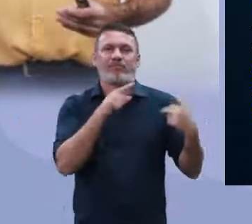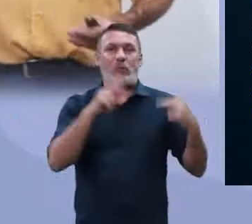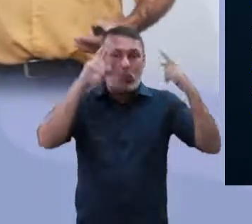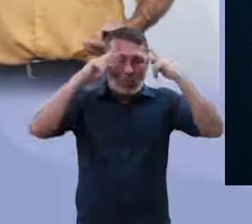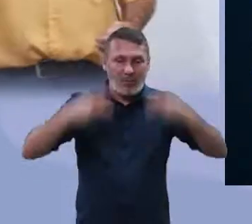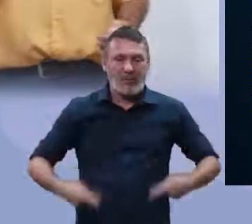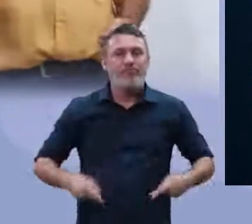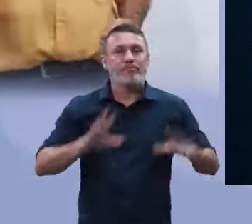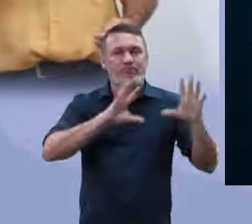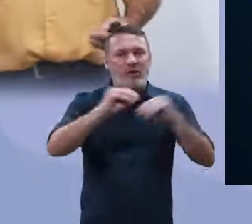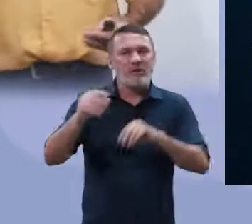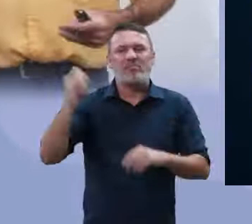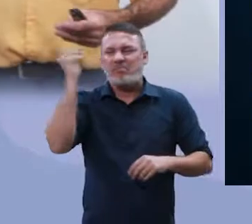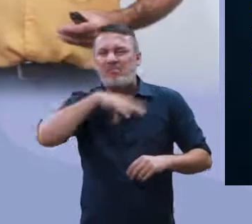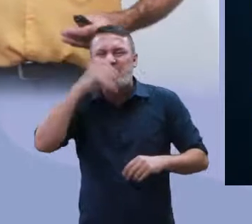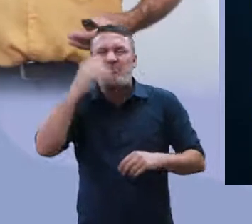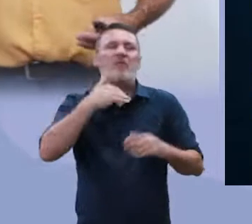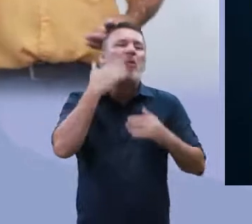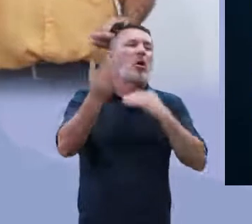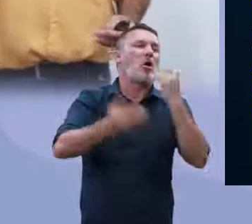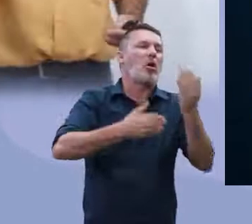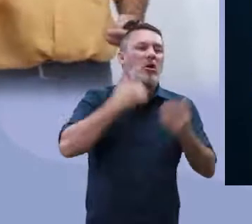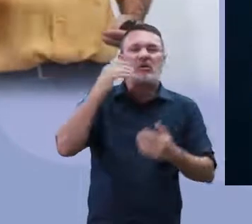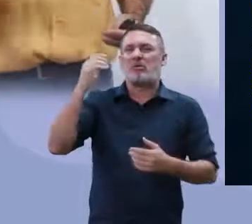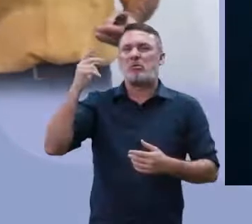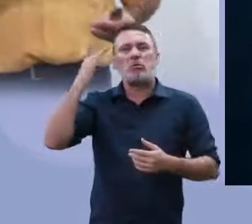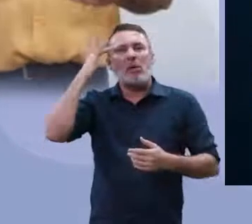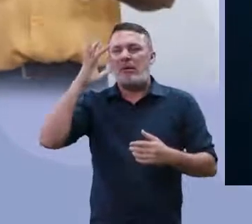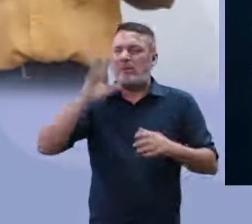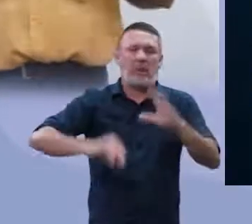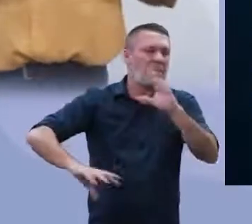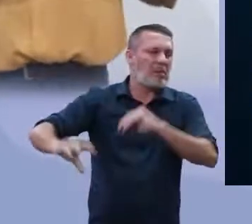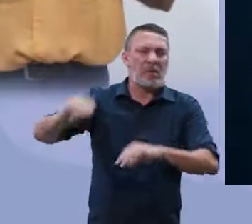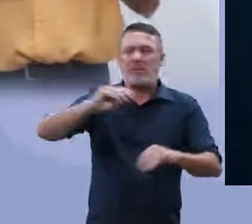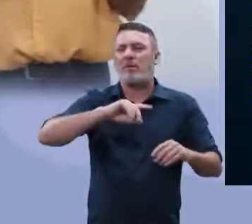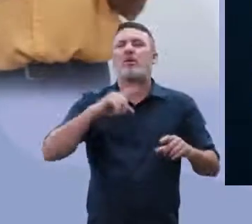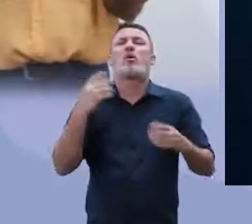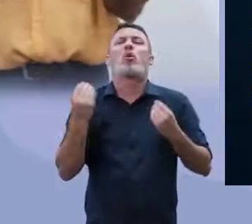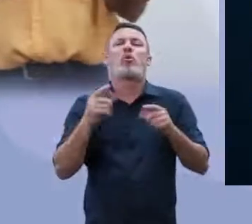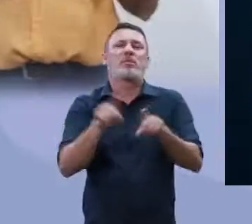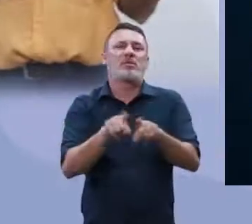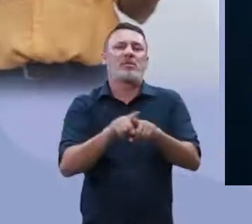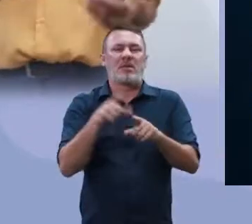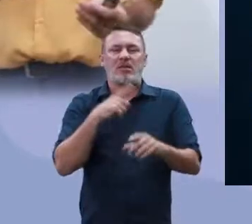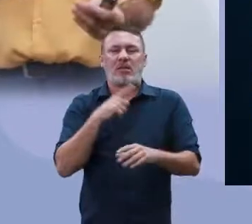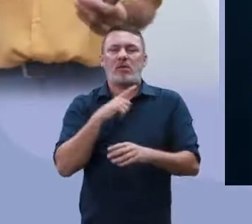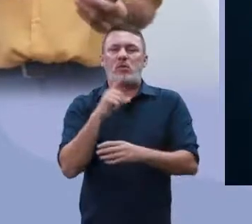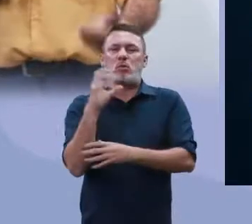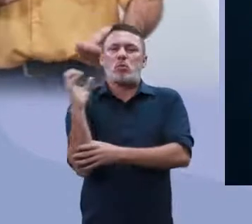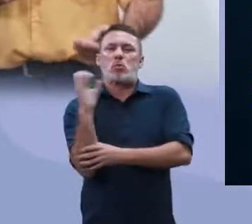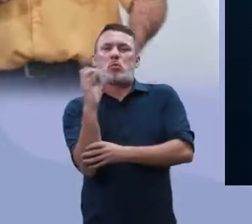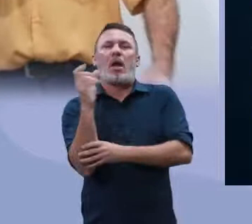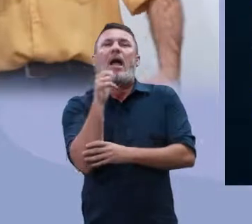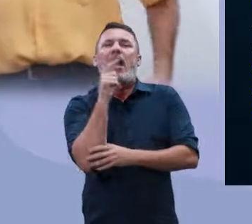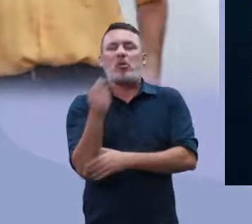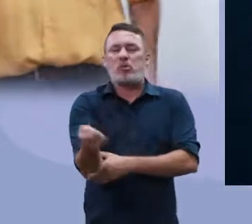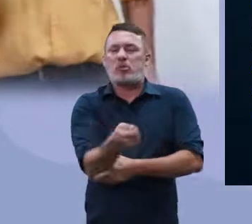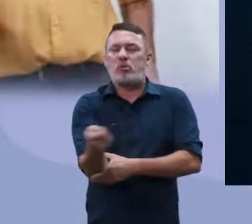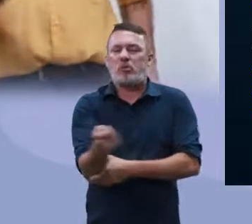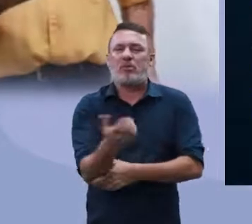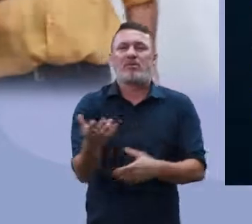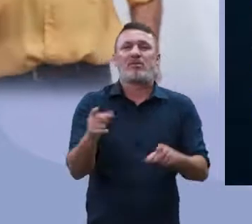responsável. Né? O uso exagerado do solo, o uso exagerado, né, de processos de irrigação, né,